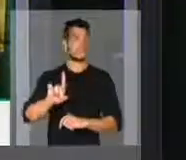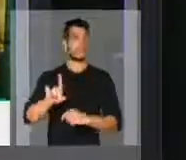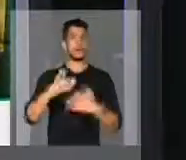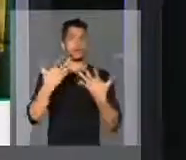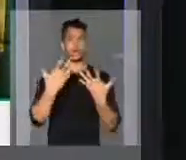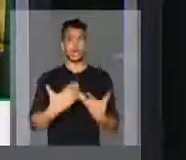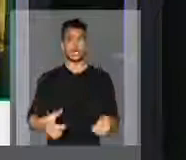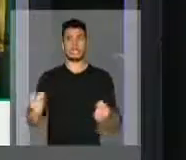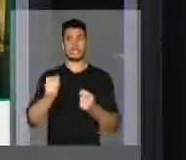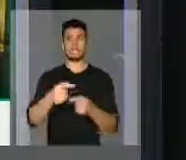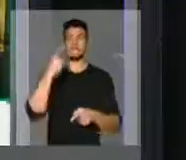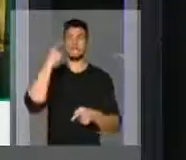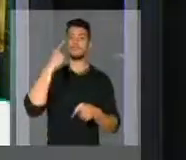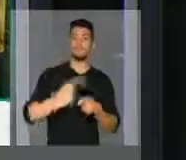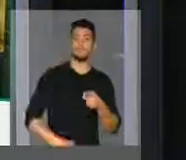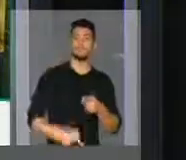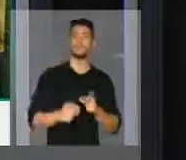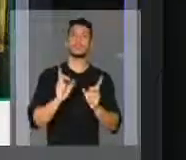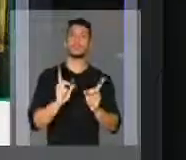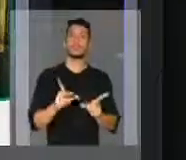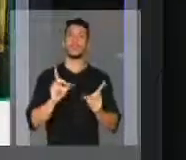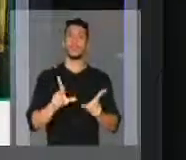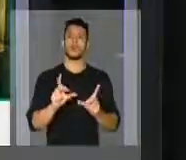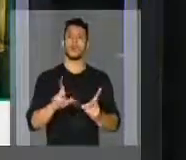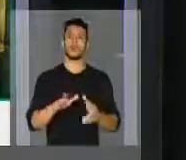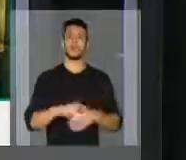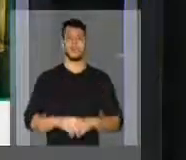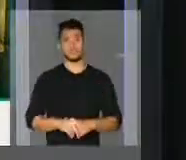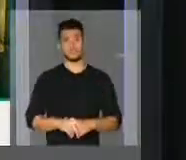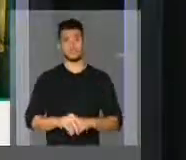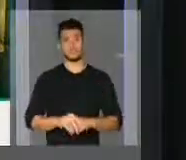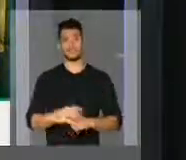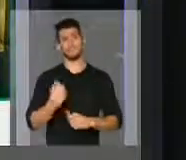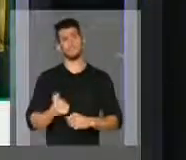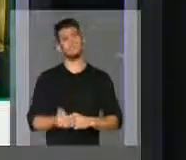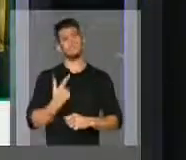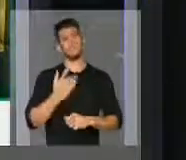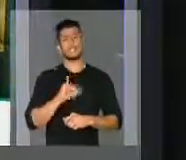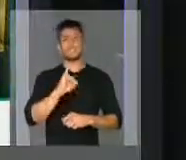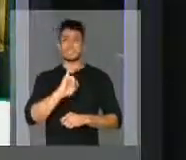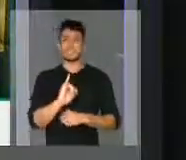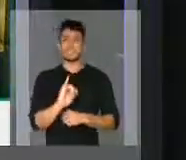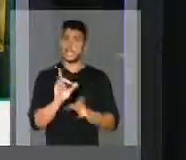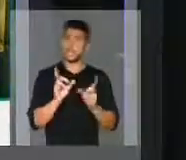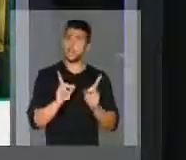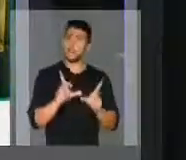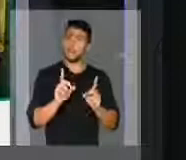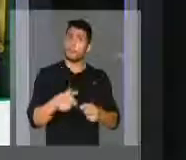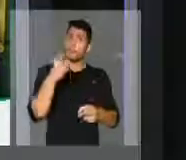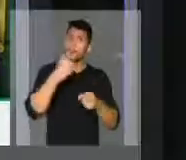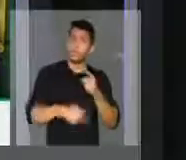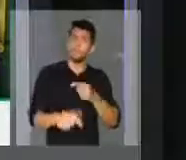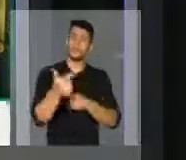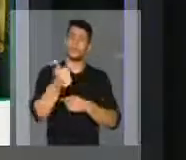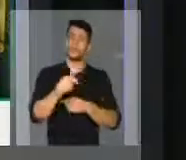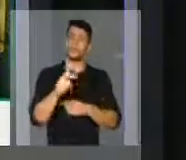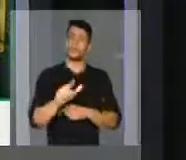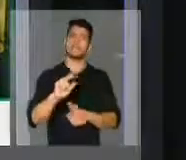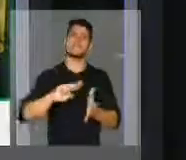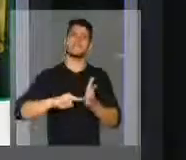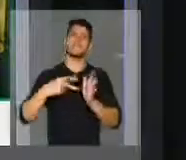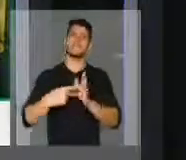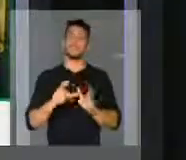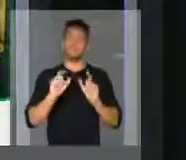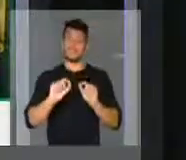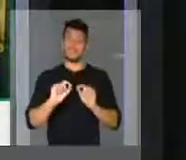não à proibição do comércio. É uma coisa tão óbvia. Se o comércio não está proibido, quer dizer o quê?